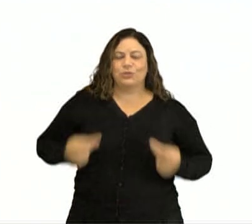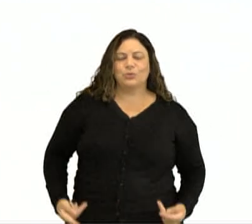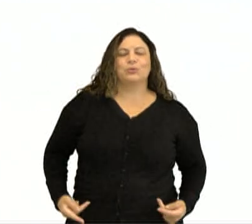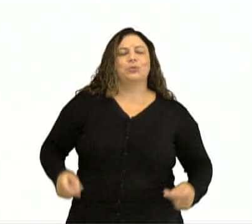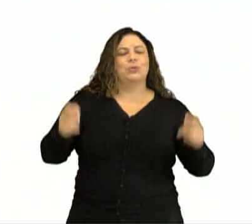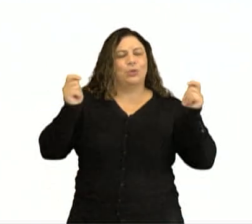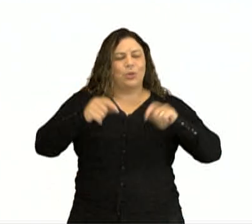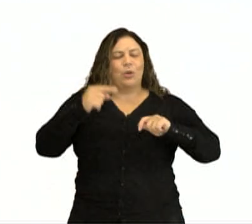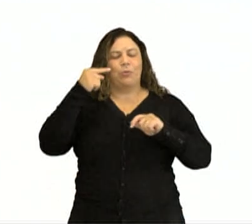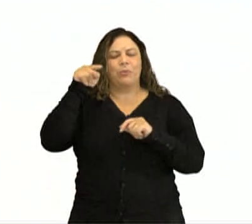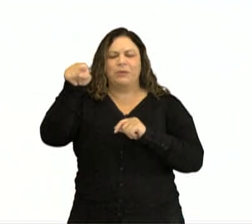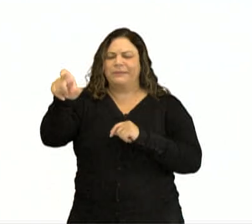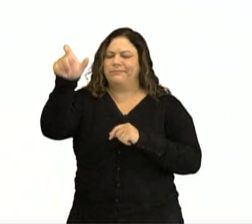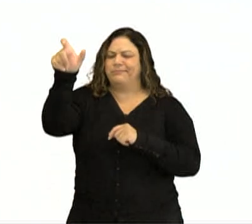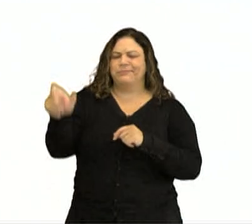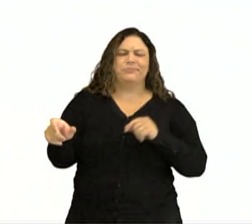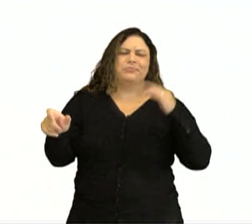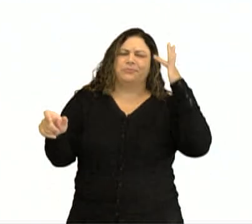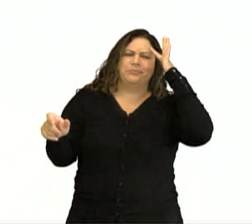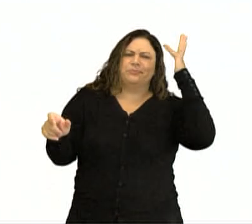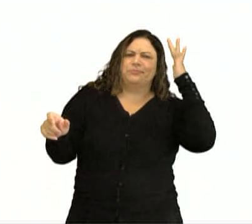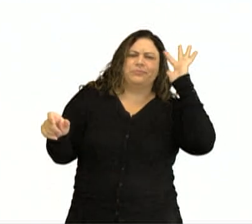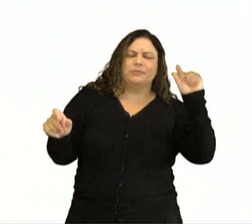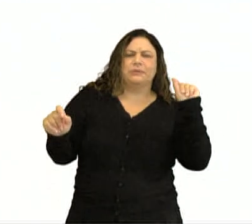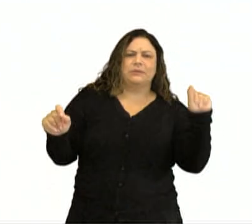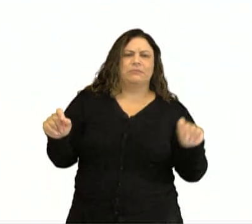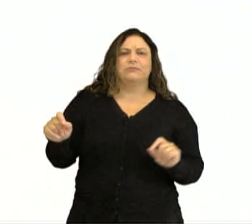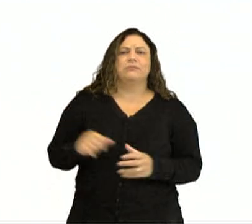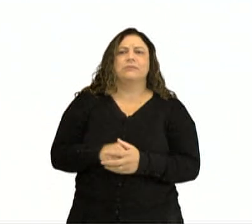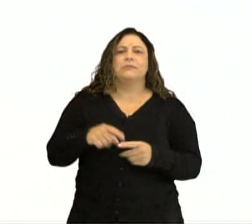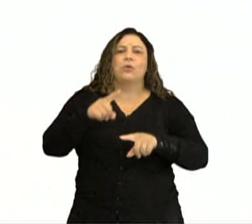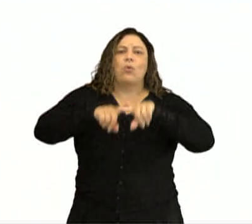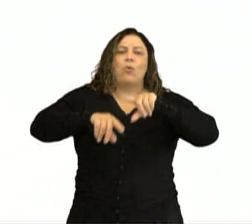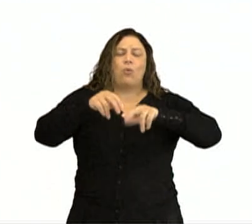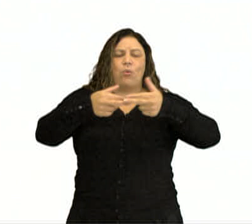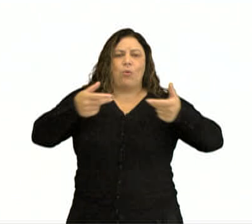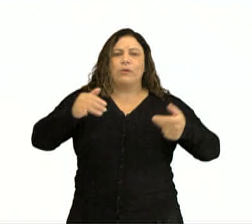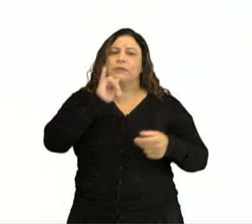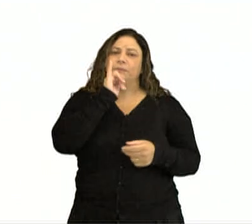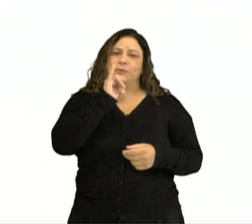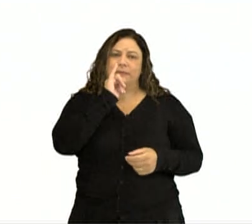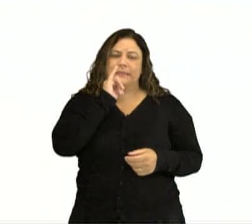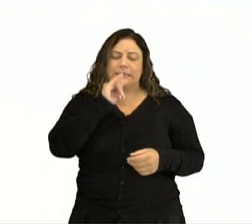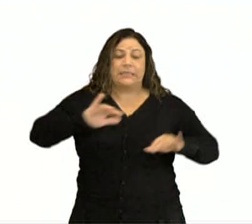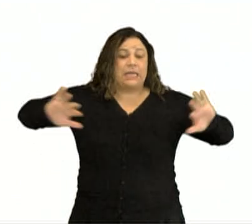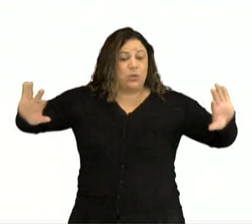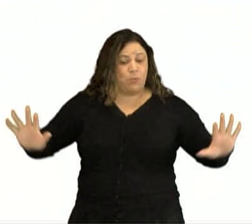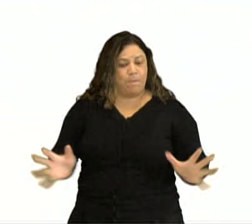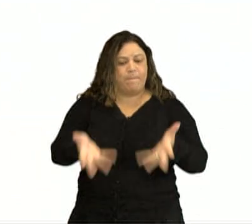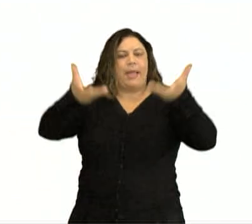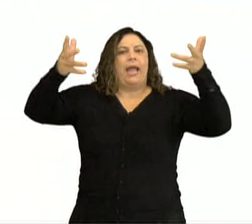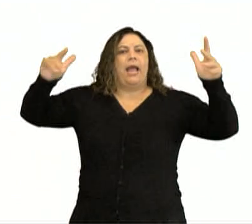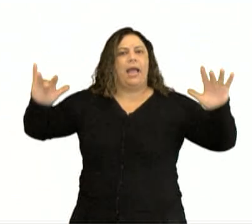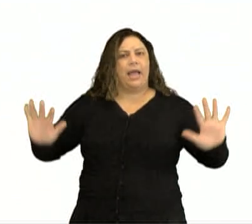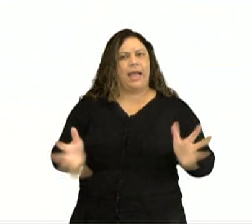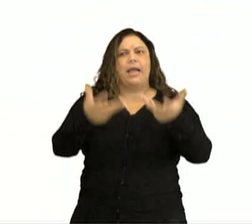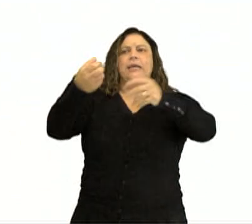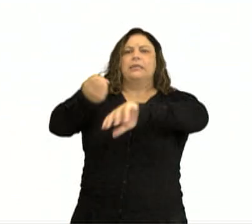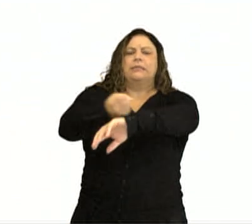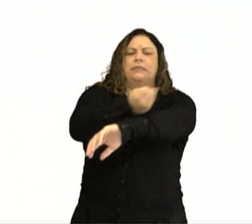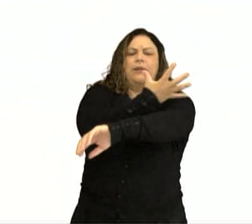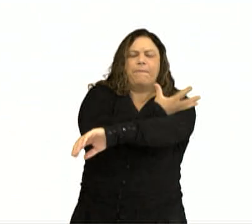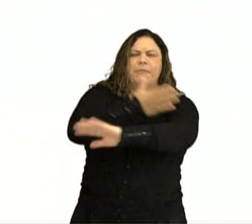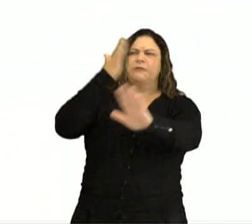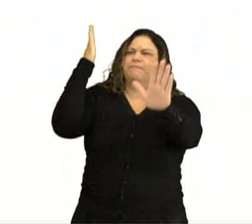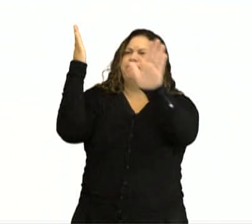seres irracionais ou a coisas. Por exemplo, entusiasmos, emoção,